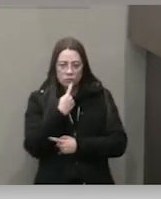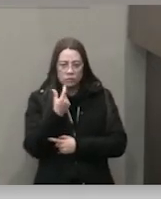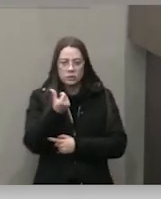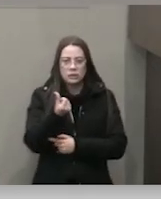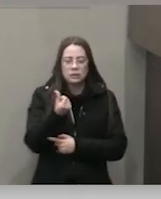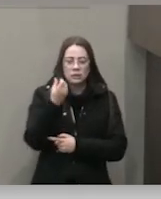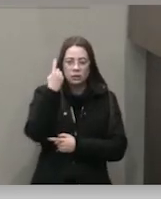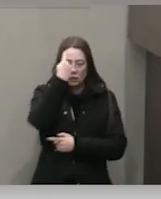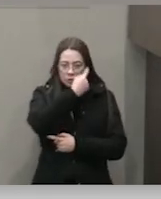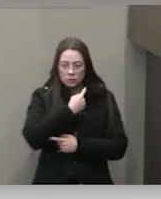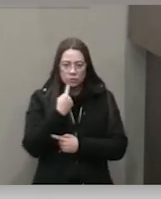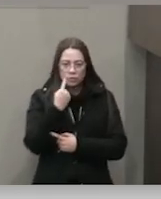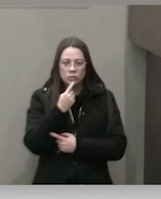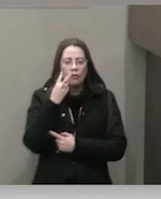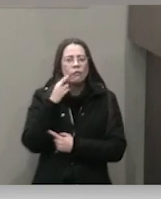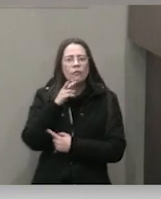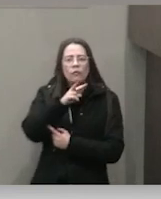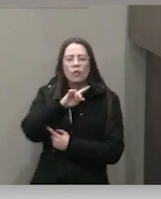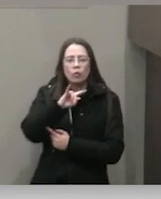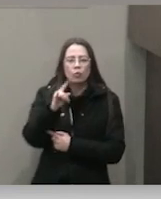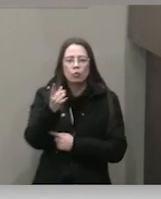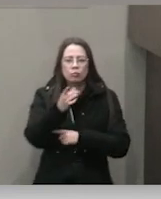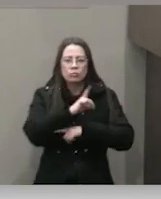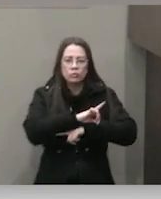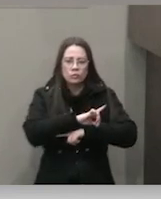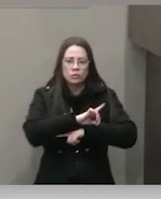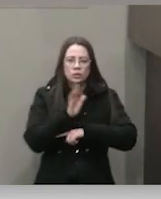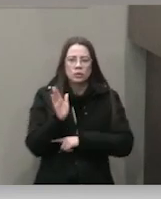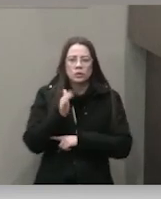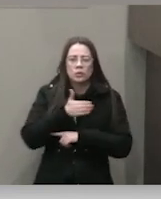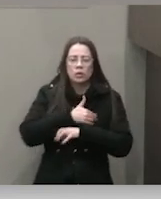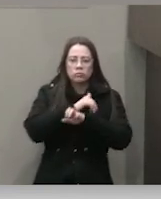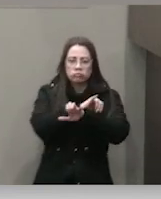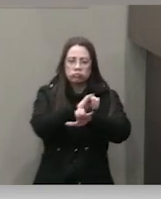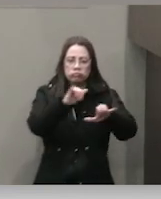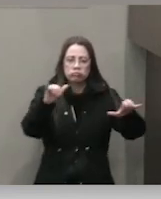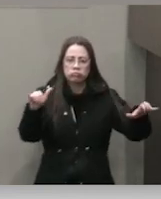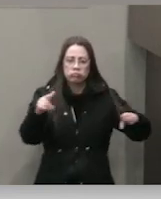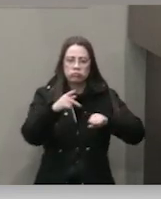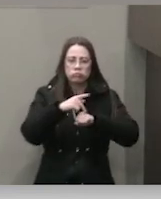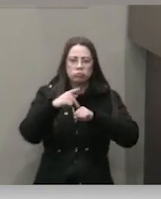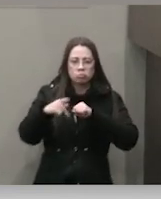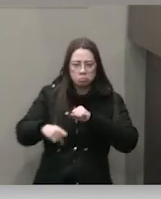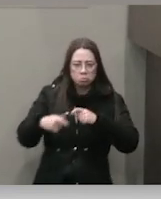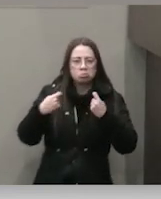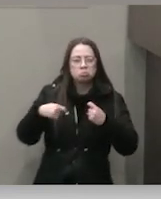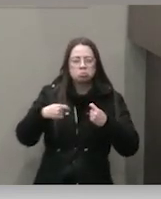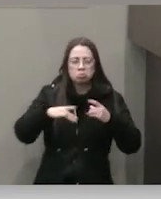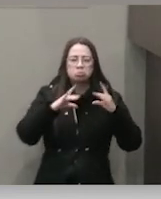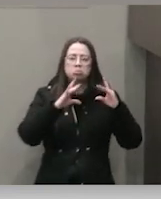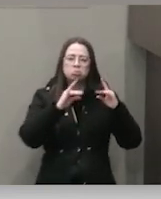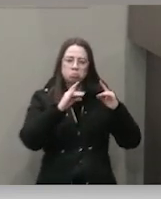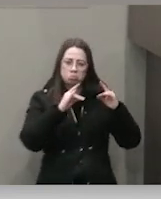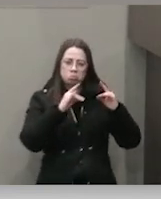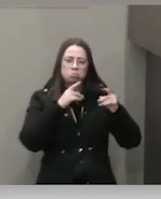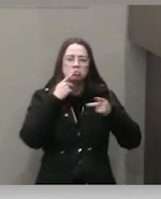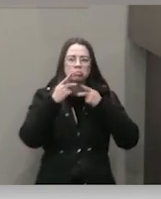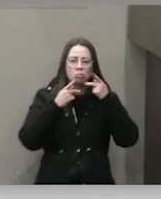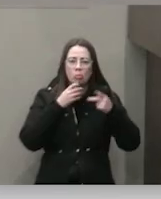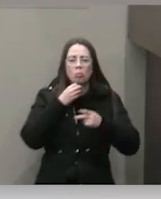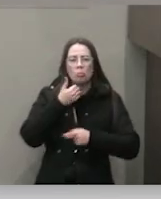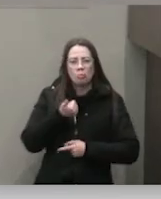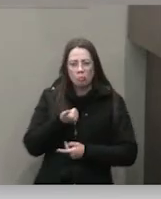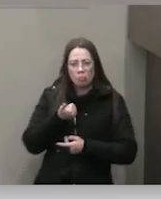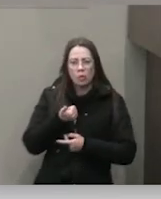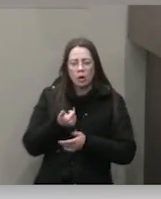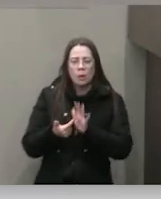E recentemente vimos nos últimos dias que a nossa imprensa de Passo Fundo, qual merece o nosso elogio, vem trazendo